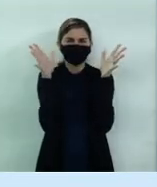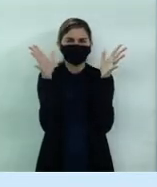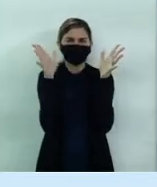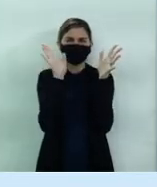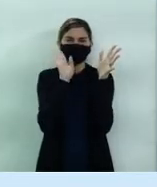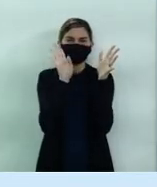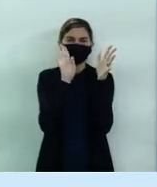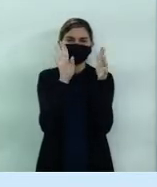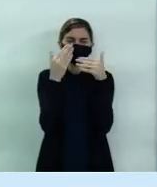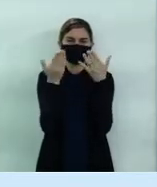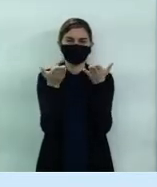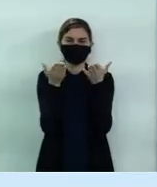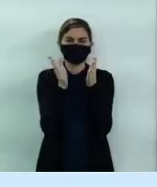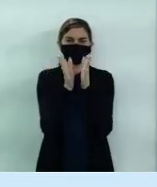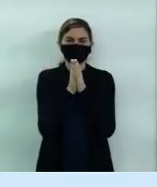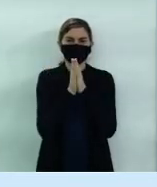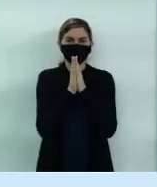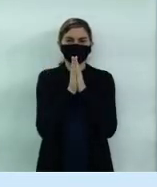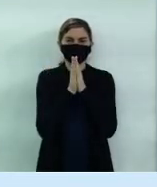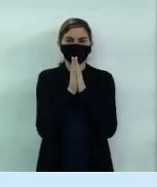Legal, né?